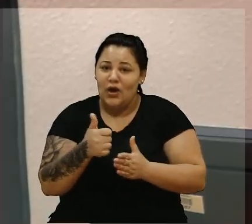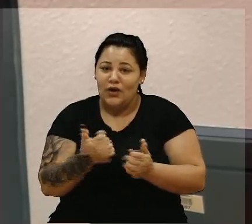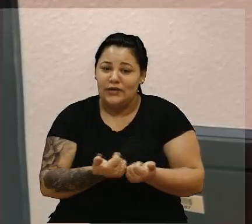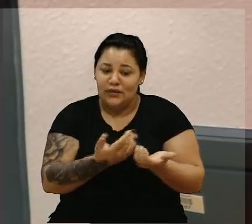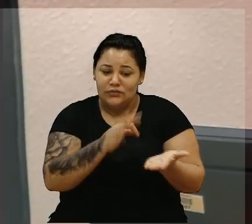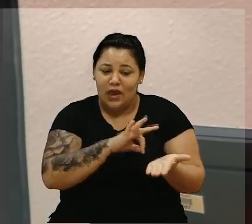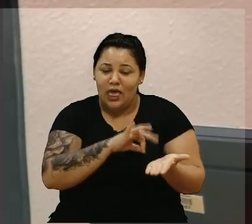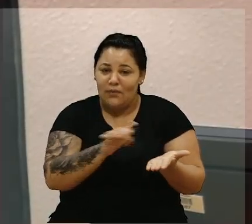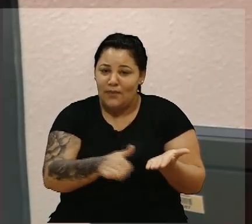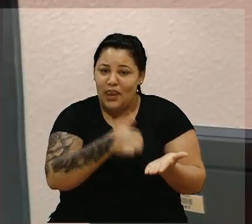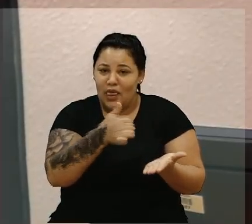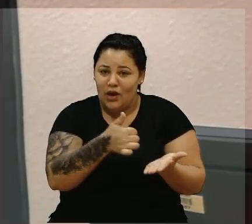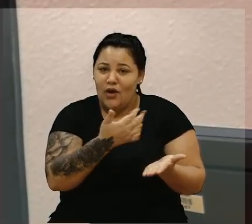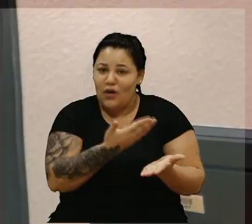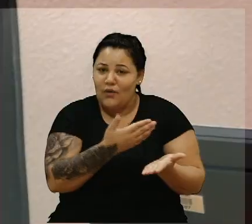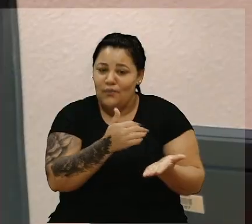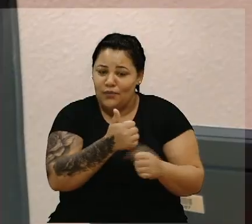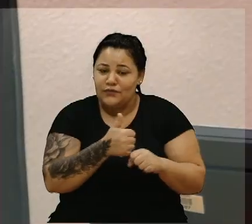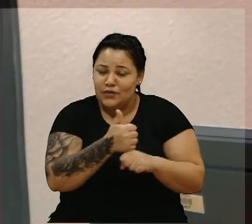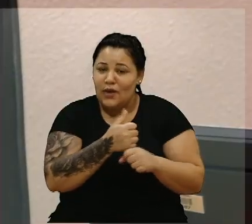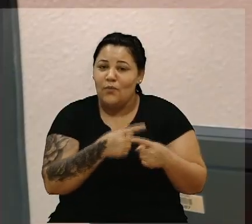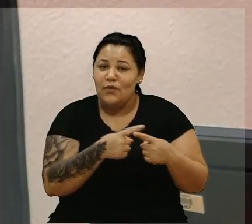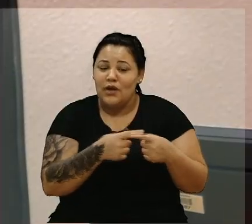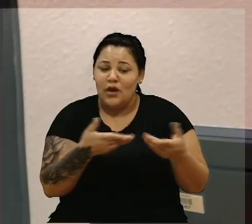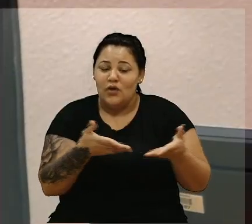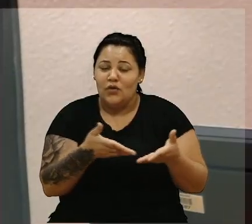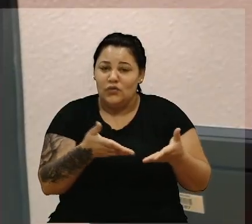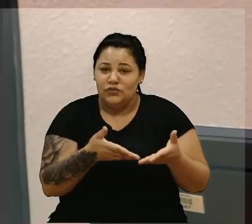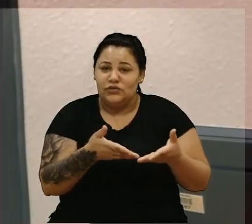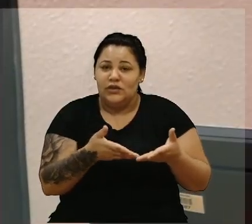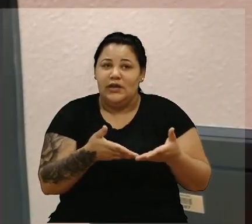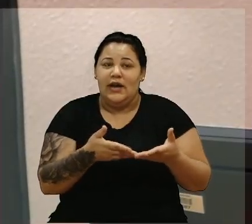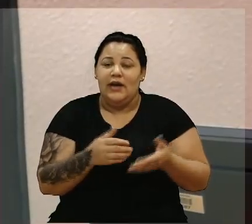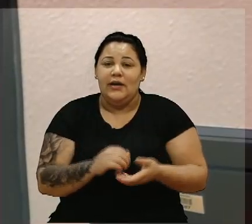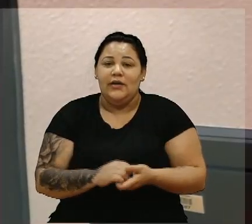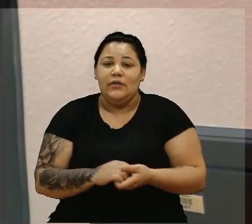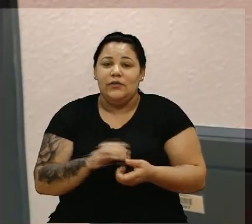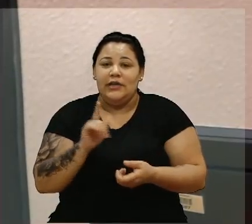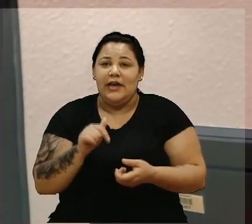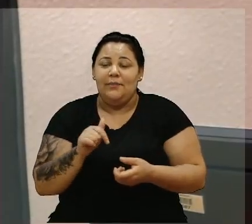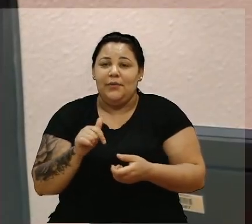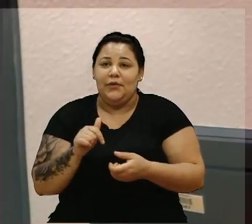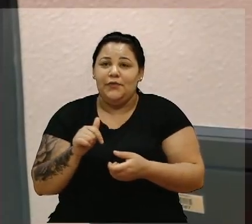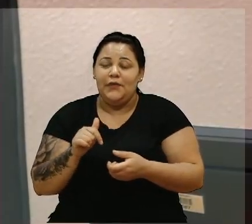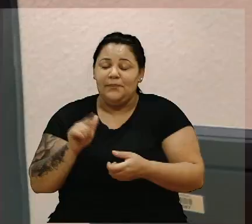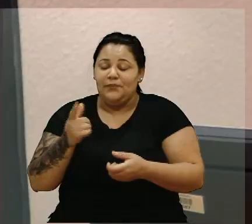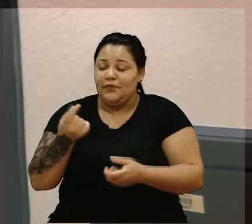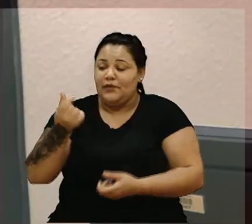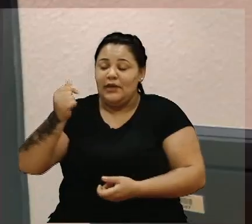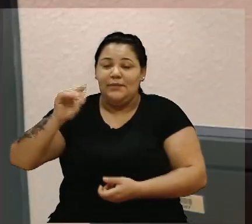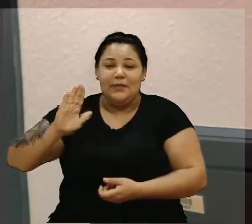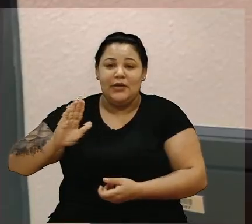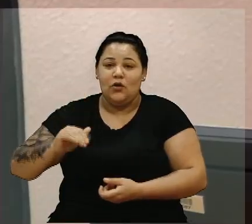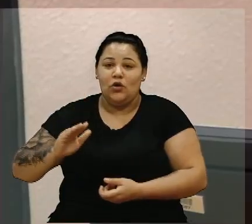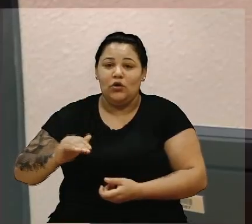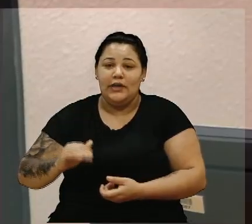profissionais. Porque hoje esse serviço é um serviço barato, né? Em comparação ao